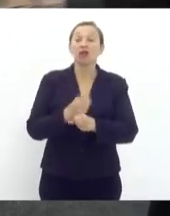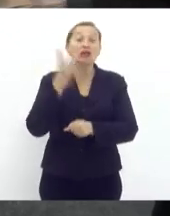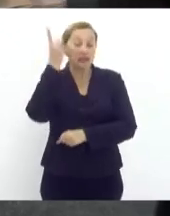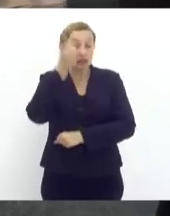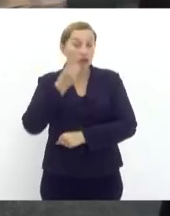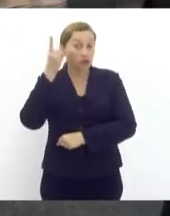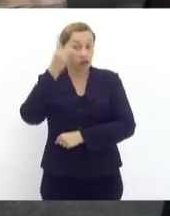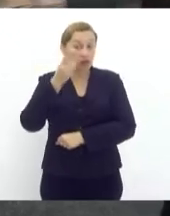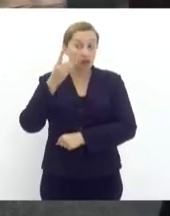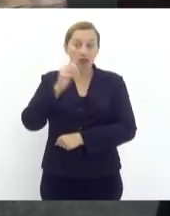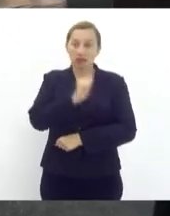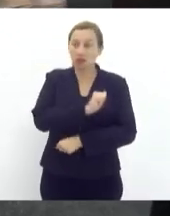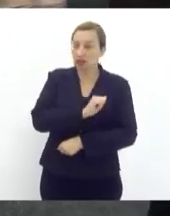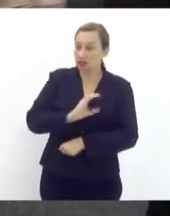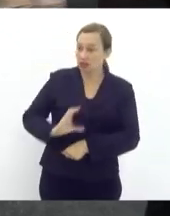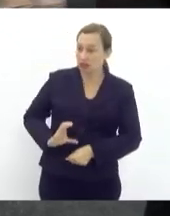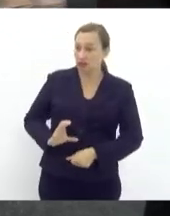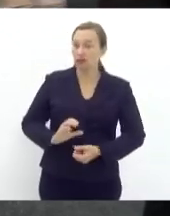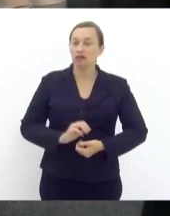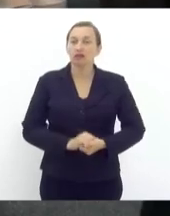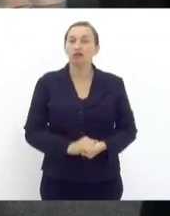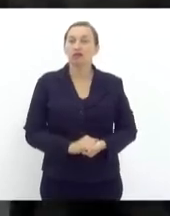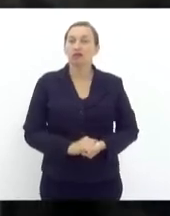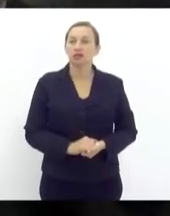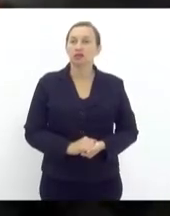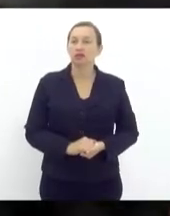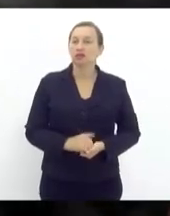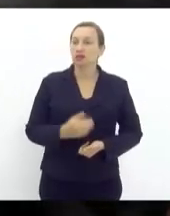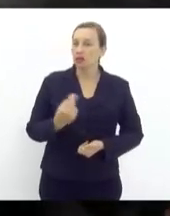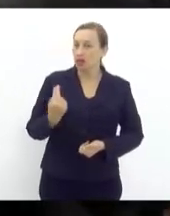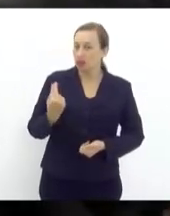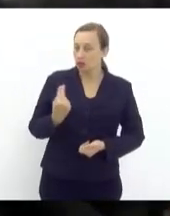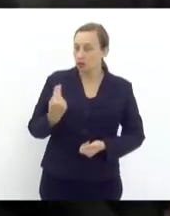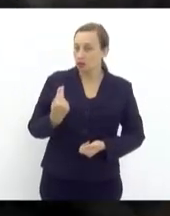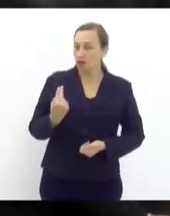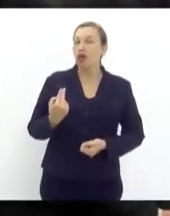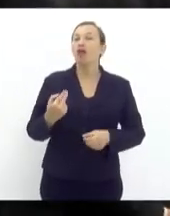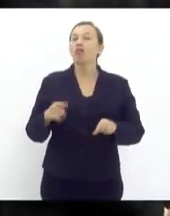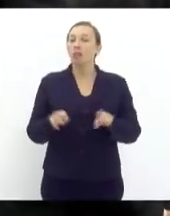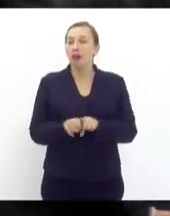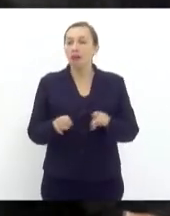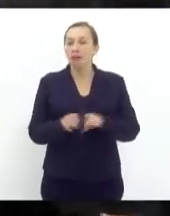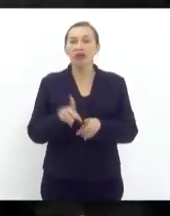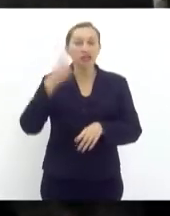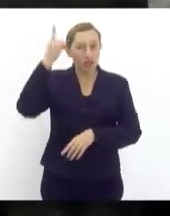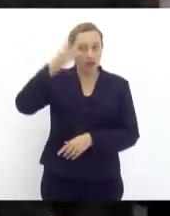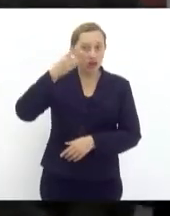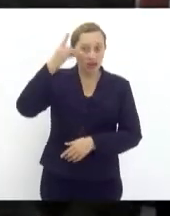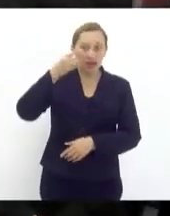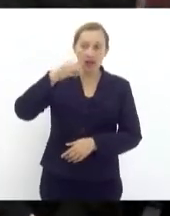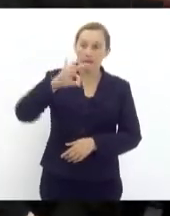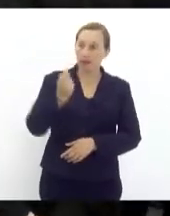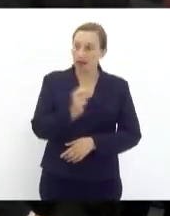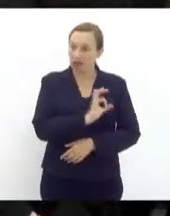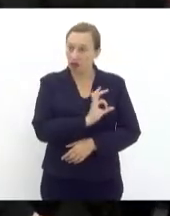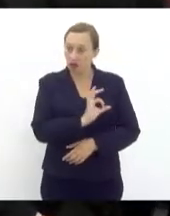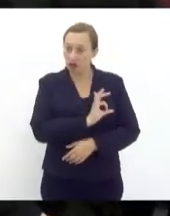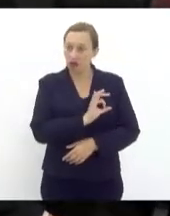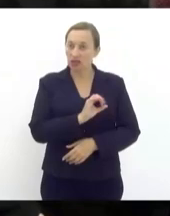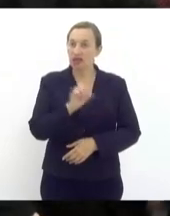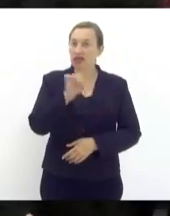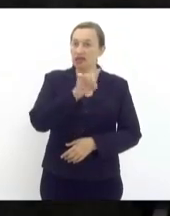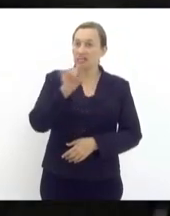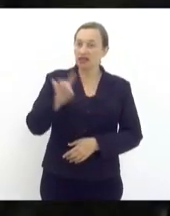Deputado André Ceciliano eu sou coautor assim como Luiz Paulo a Marta Rocha zeidan Nossa companheira